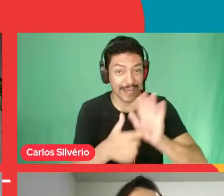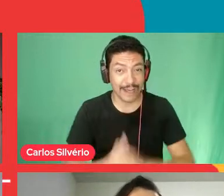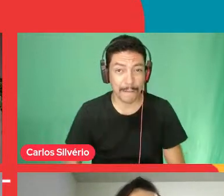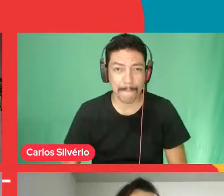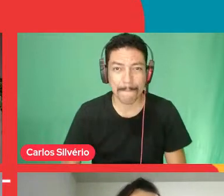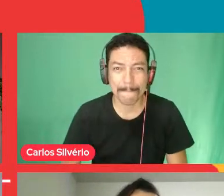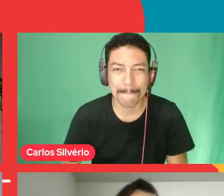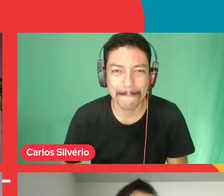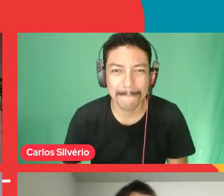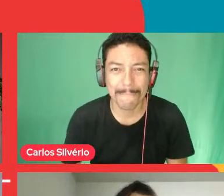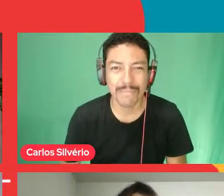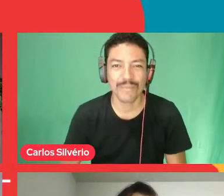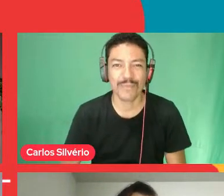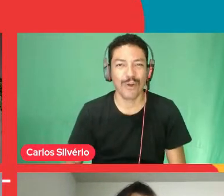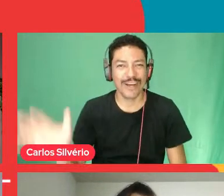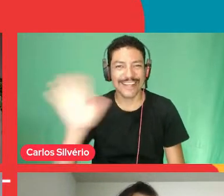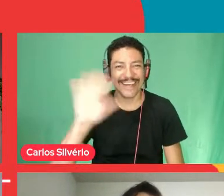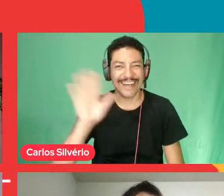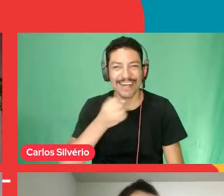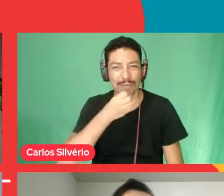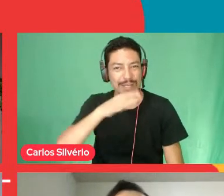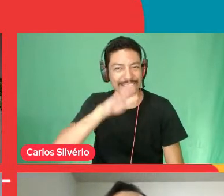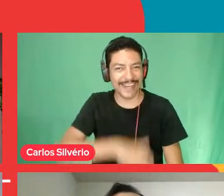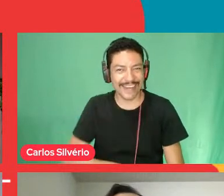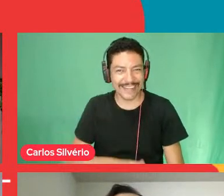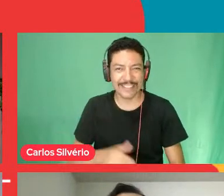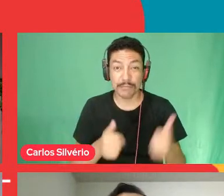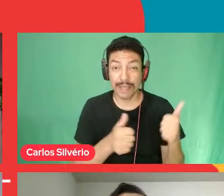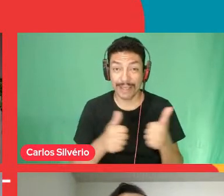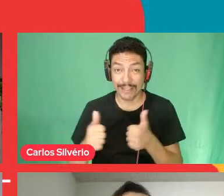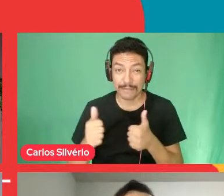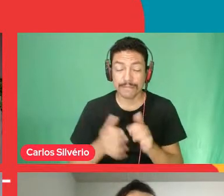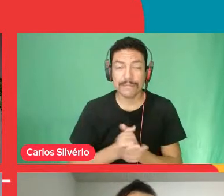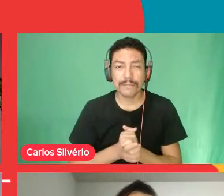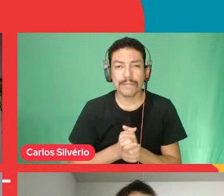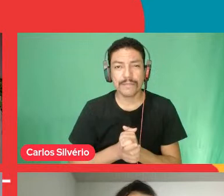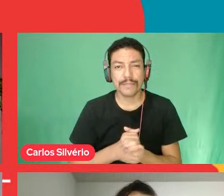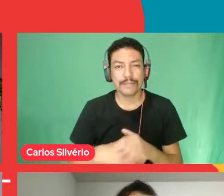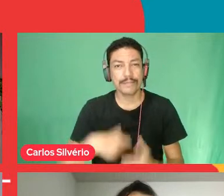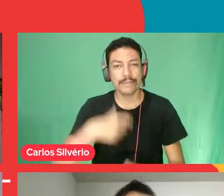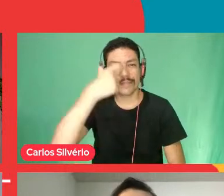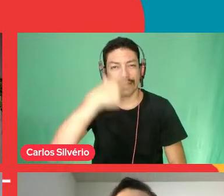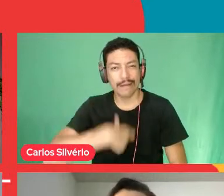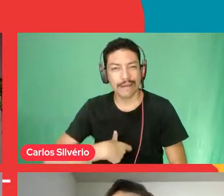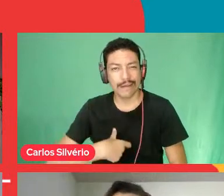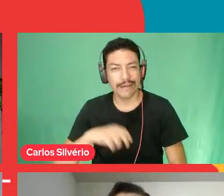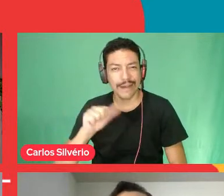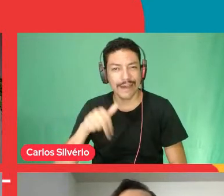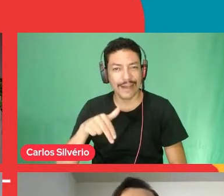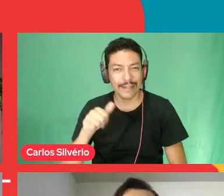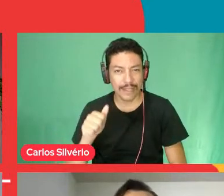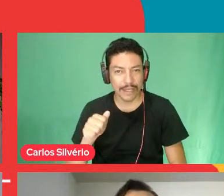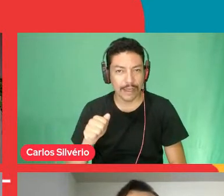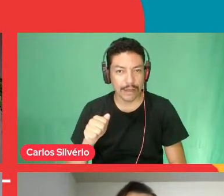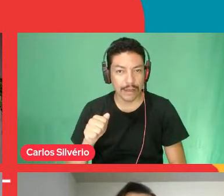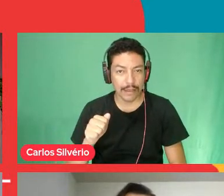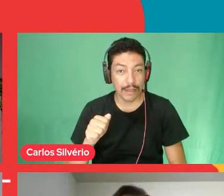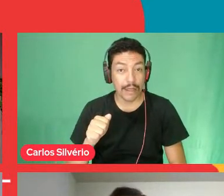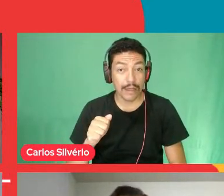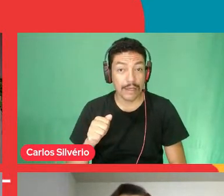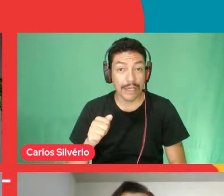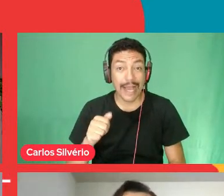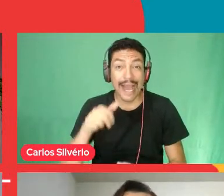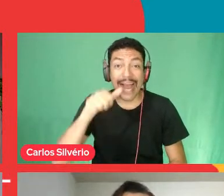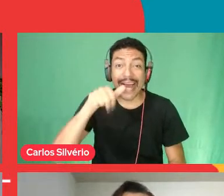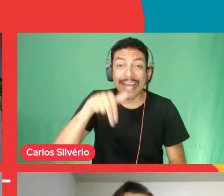Olá, gente. Boa tarde. Tudo bem com vocês? Eu sou a Ana. Eu prefiro que me chame de Ana ou Aninha.